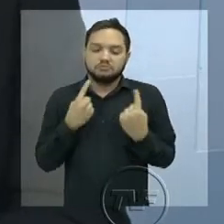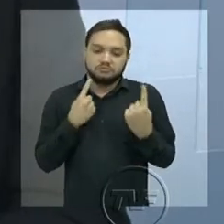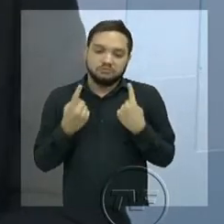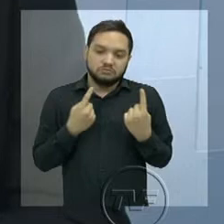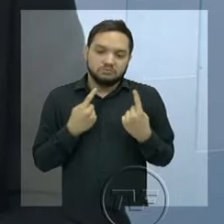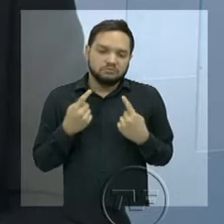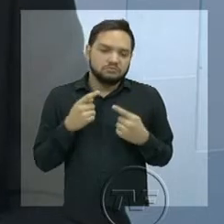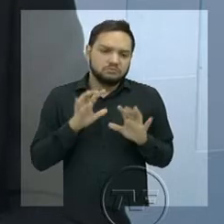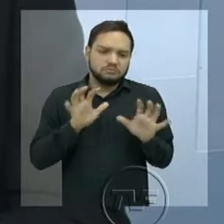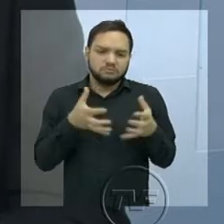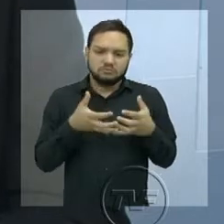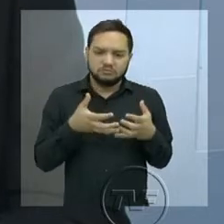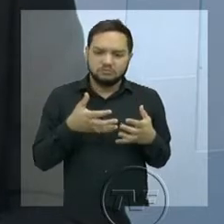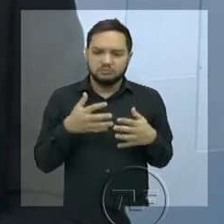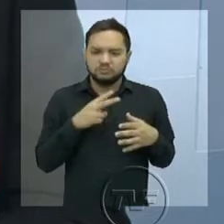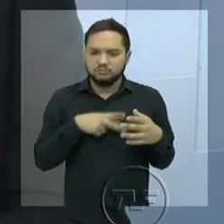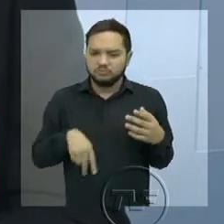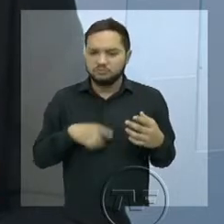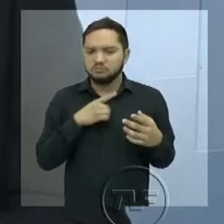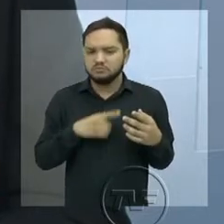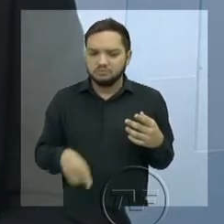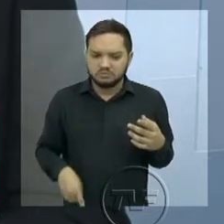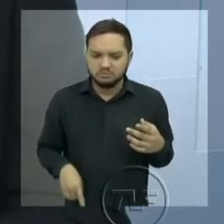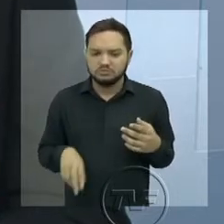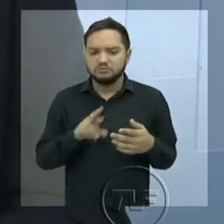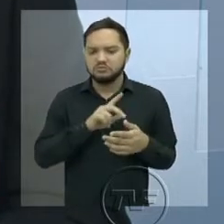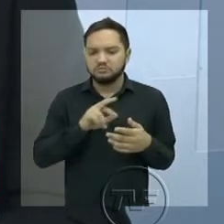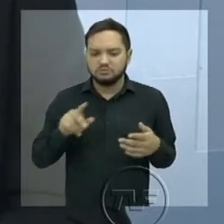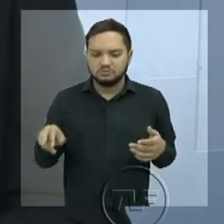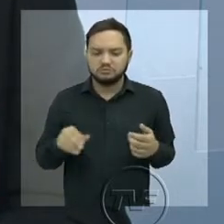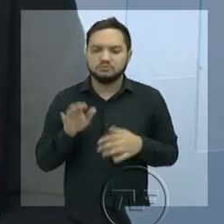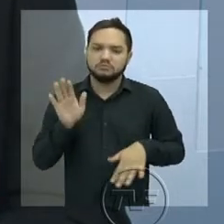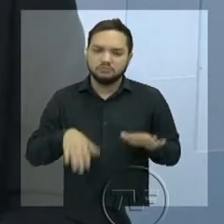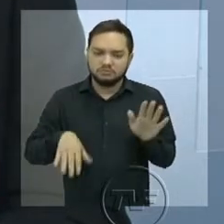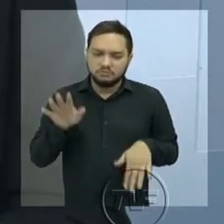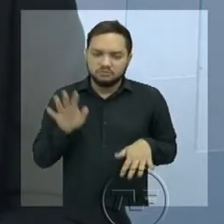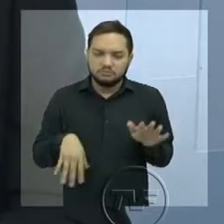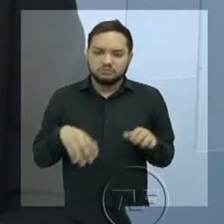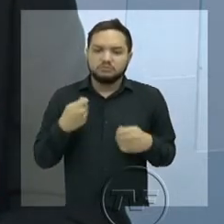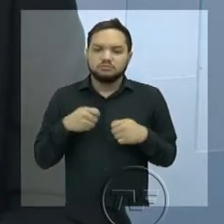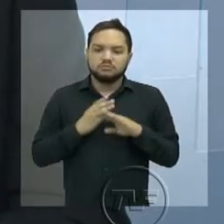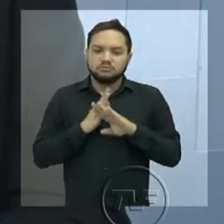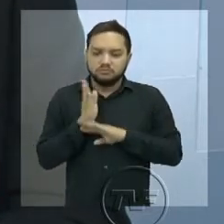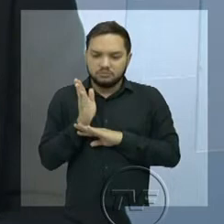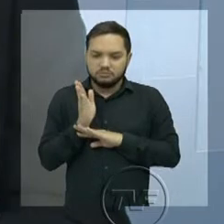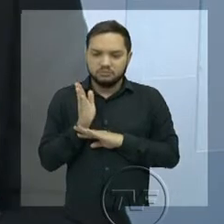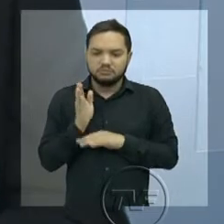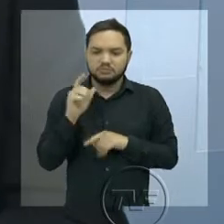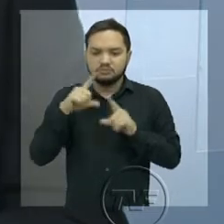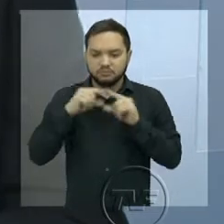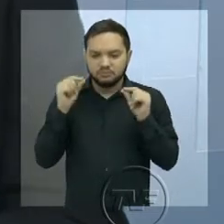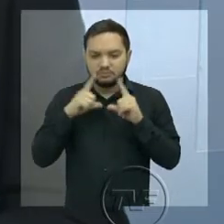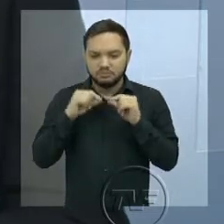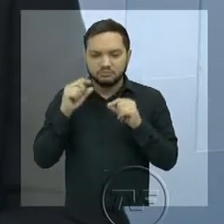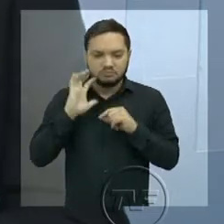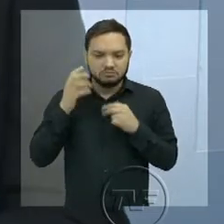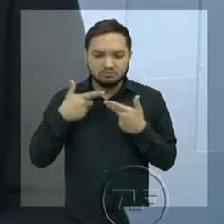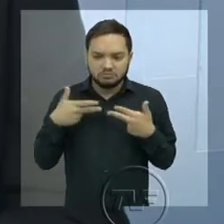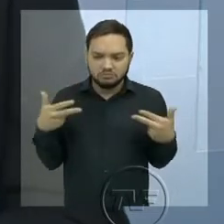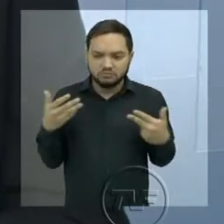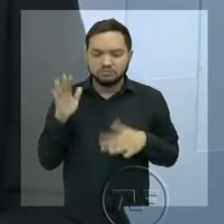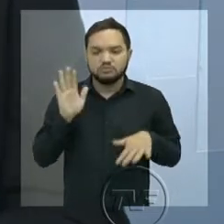ele conversa com os parlamentares. Ele, sim, às vezes precisa ir a Brasília resolver alguns assuntos, às vezes em